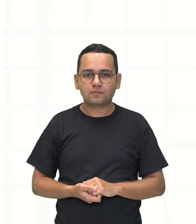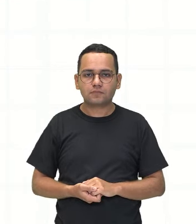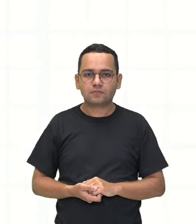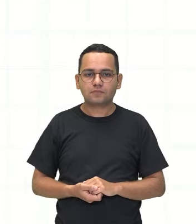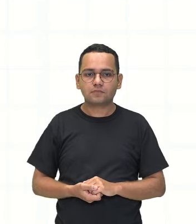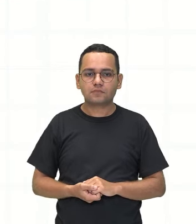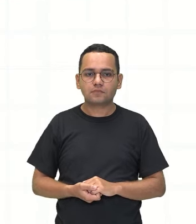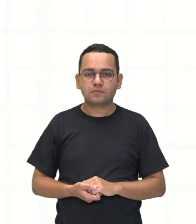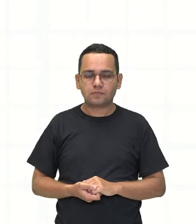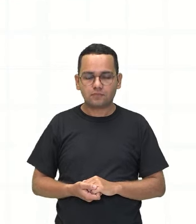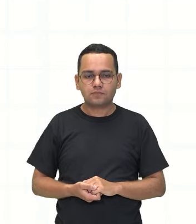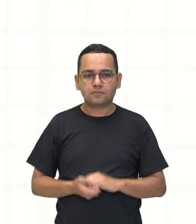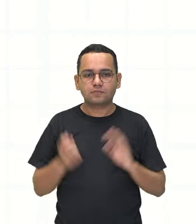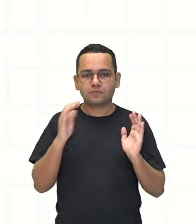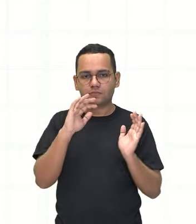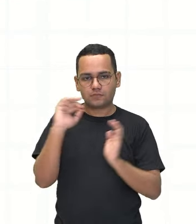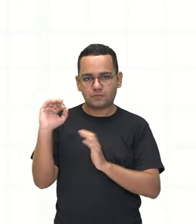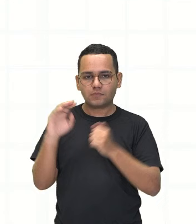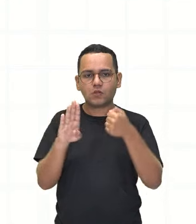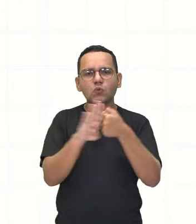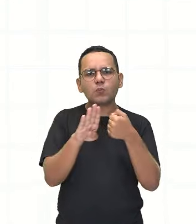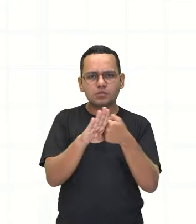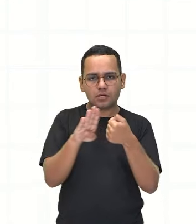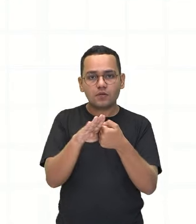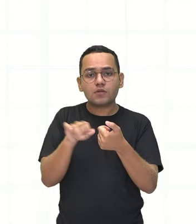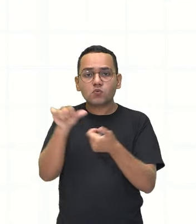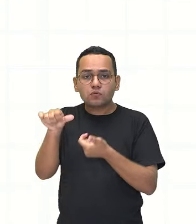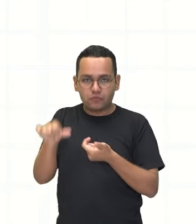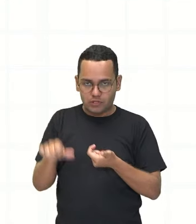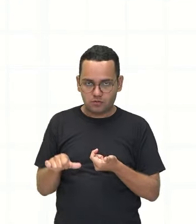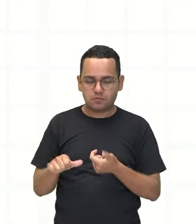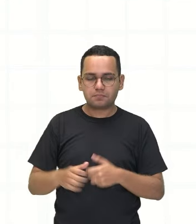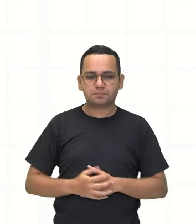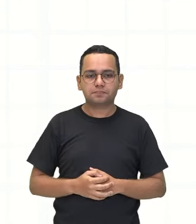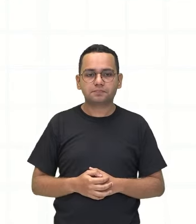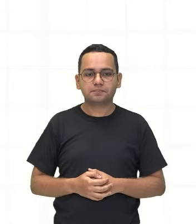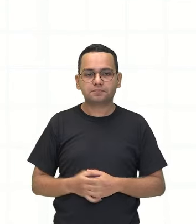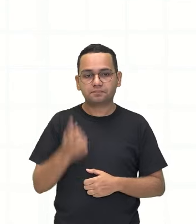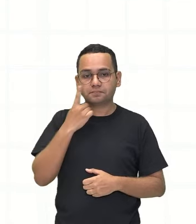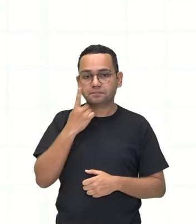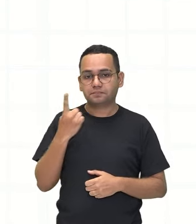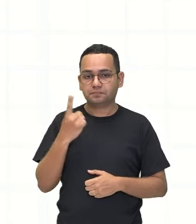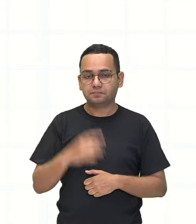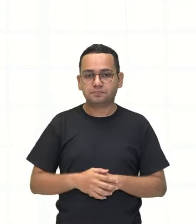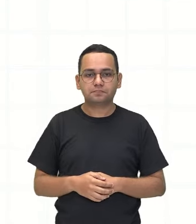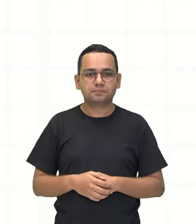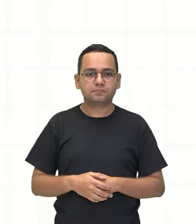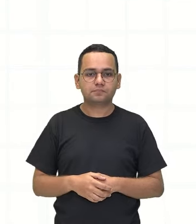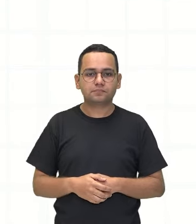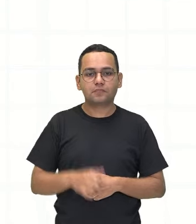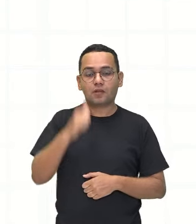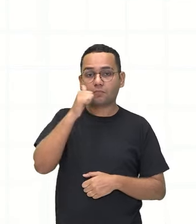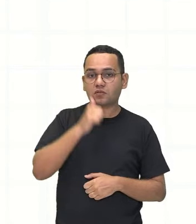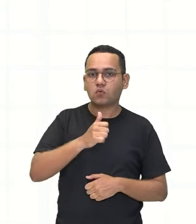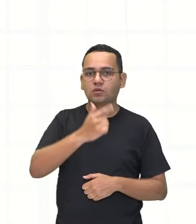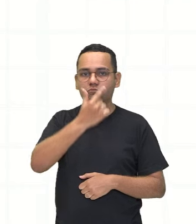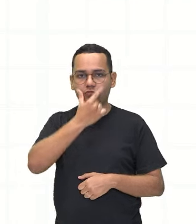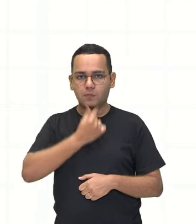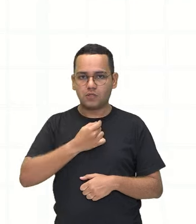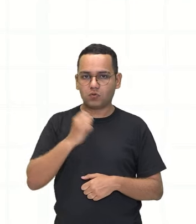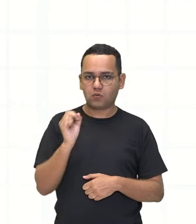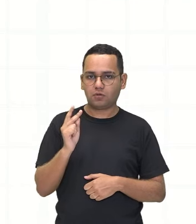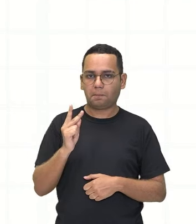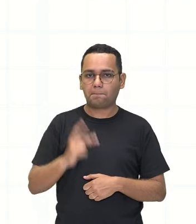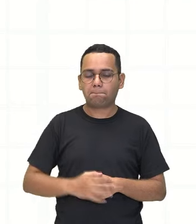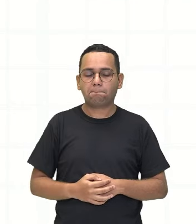do substantivo. Vamos ver aqui agora com relação ao gênero. Esse gênero é masculino ou